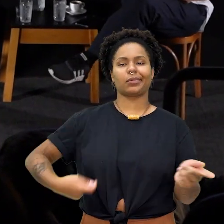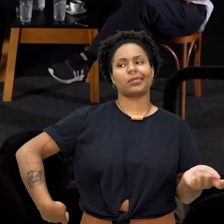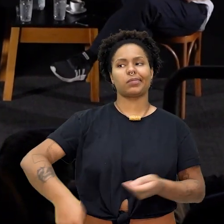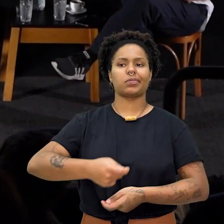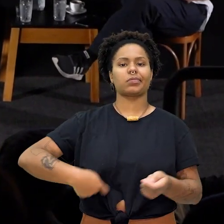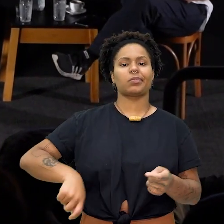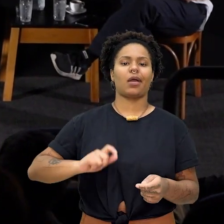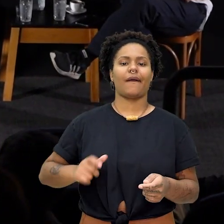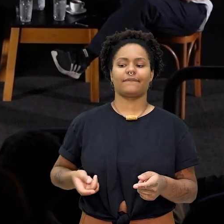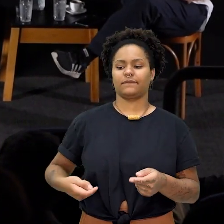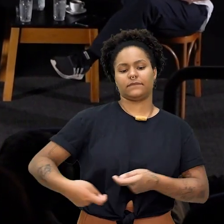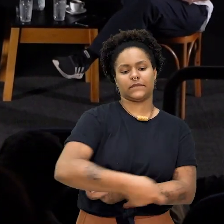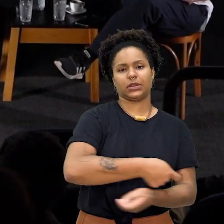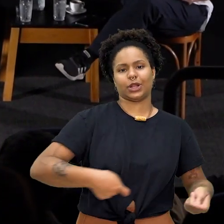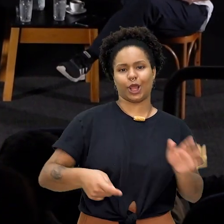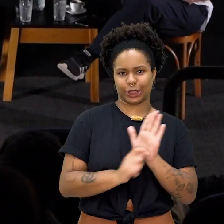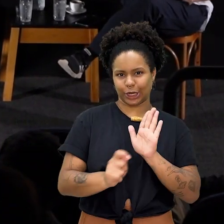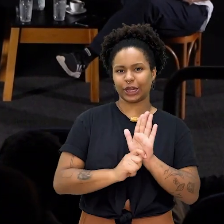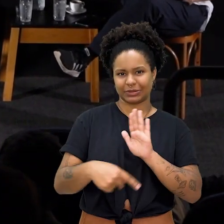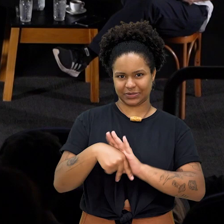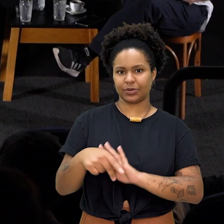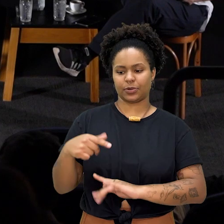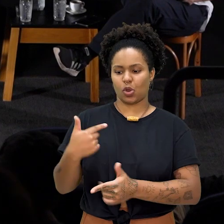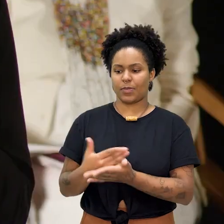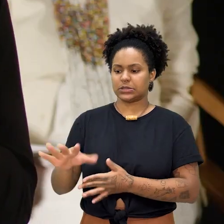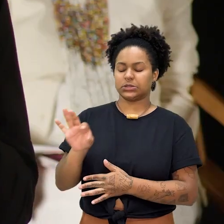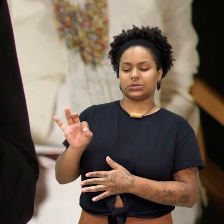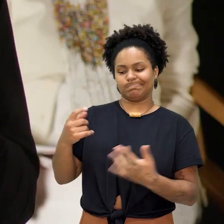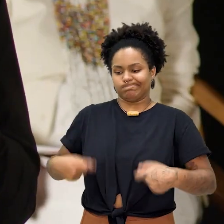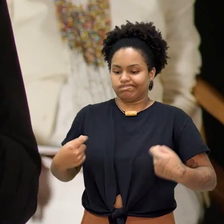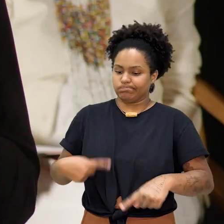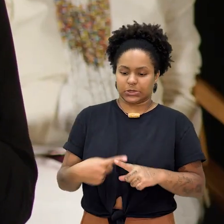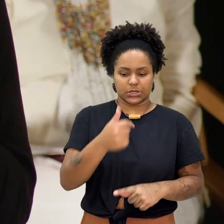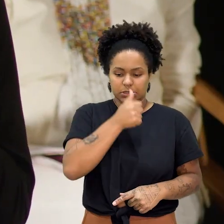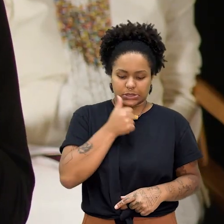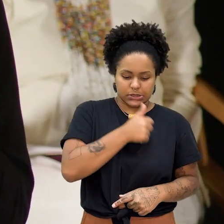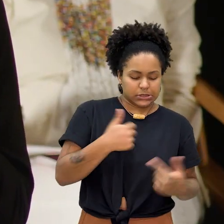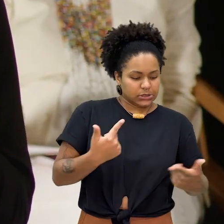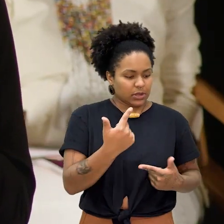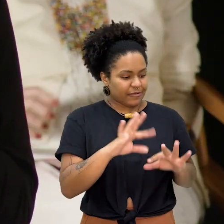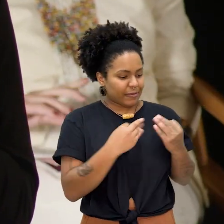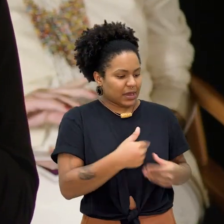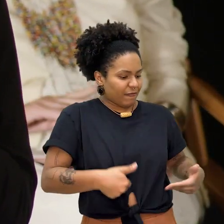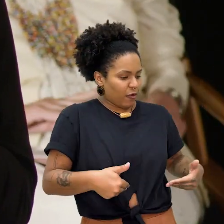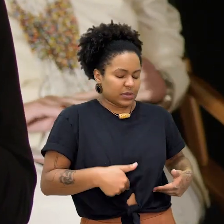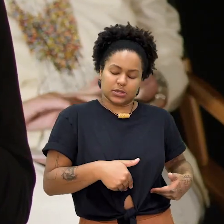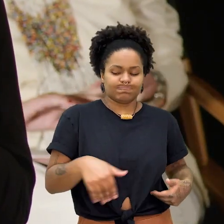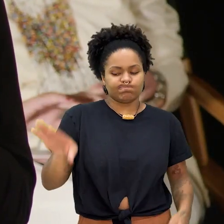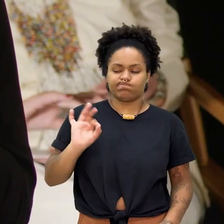da quadrilha de narcotraficantes, né? Como vocês conhecem